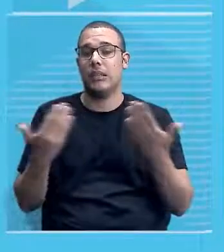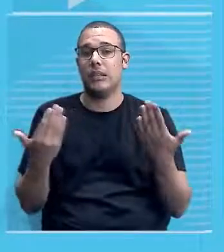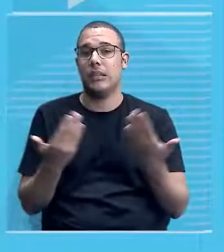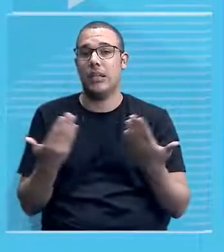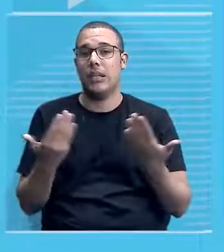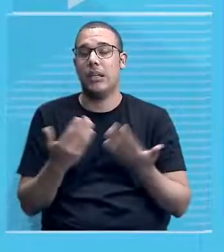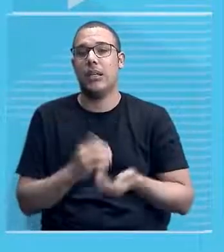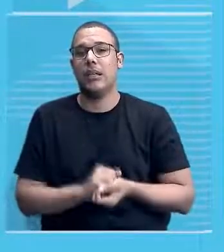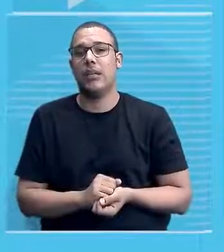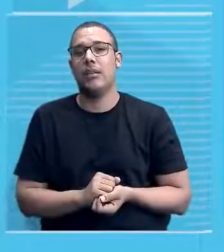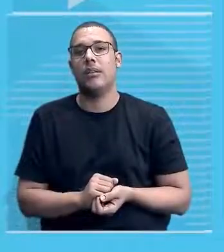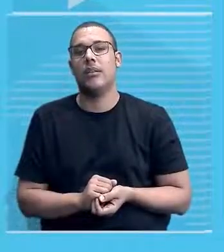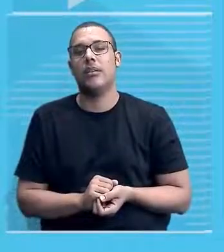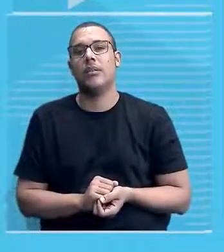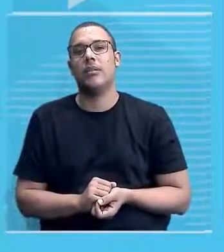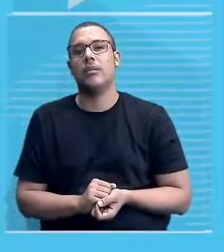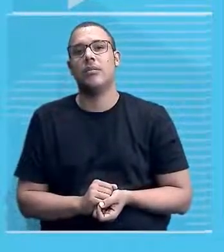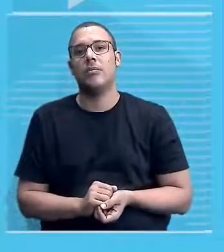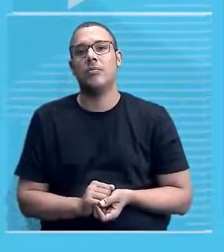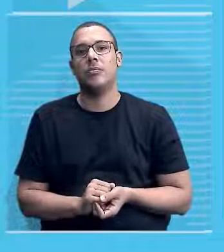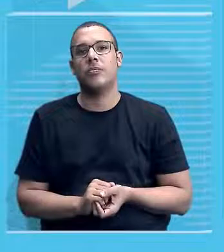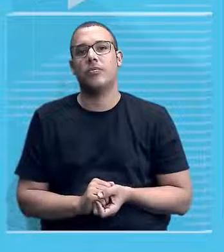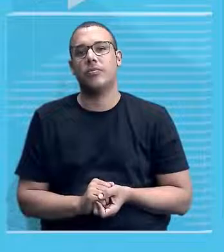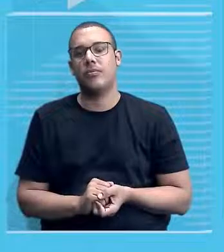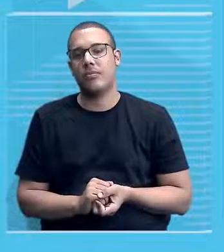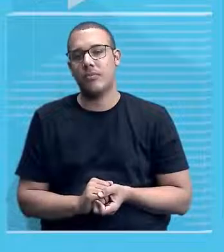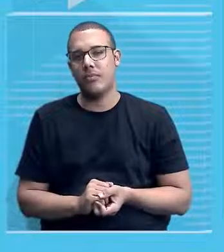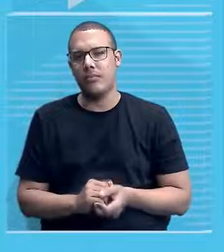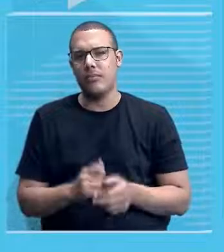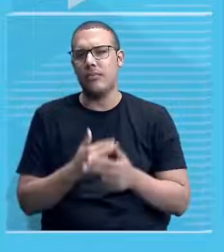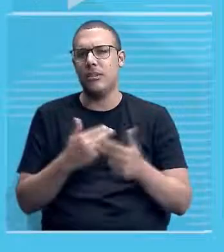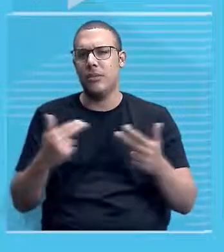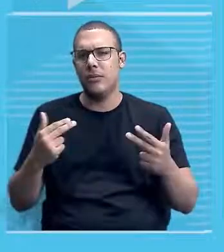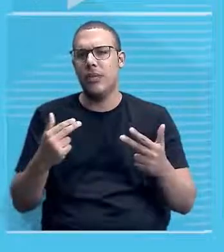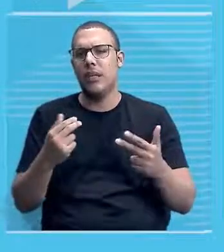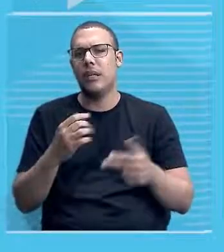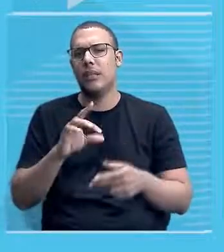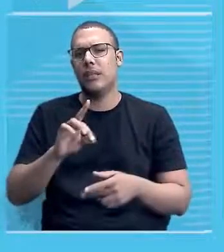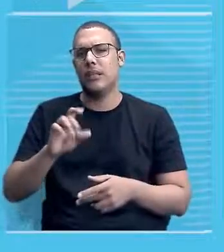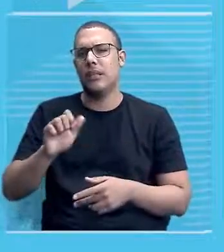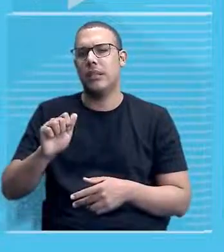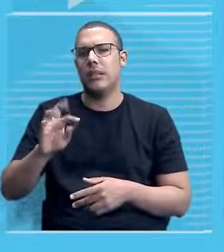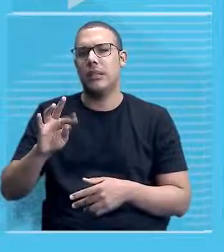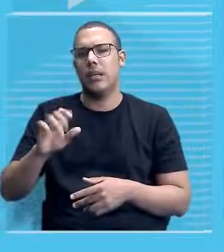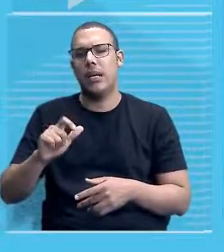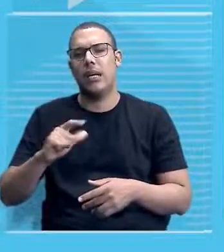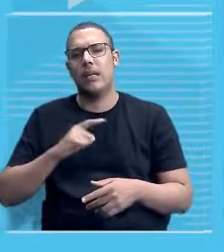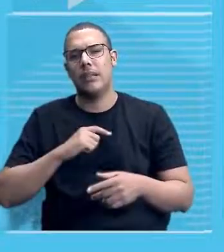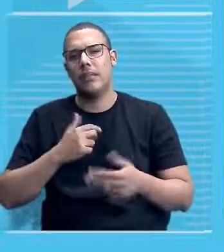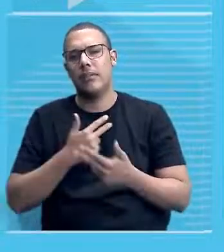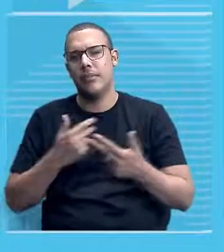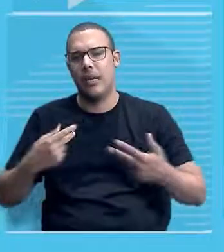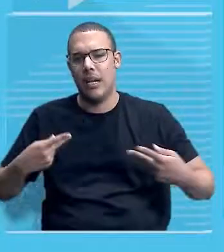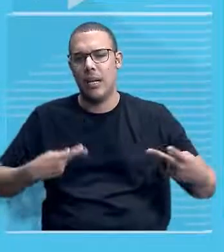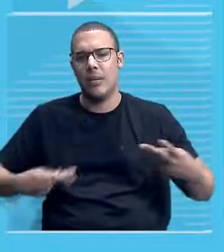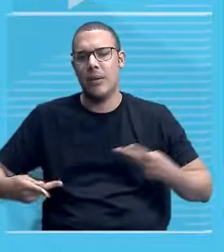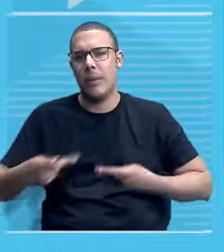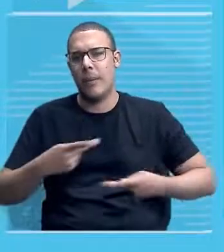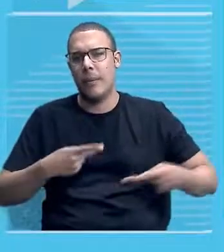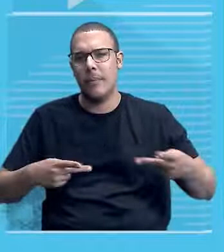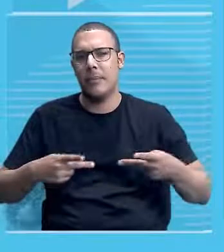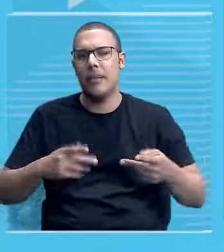na data maior são muitas datas então tem muita polêmica uns dizem que foi